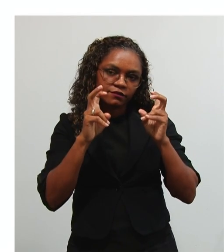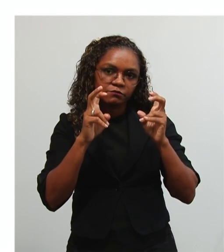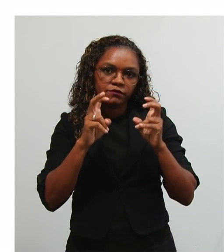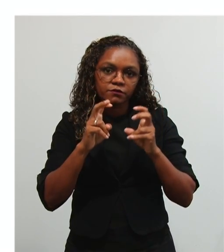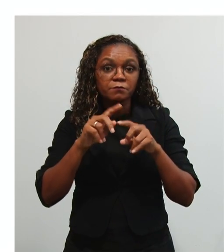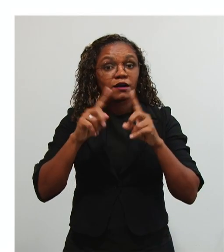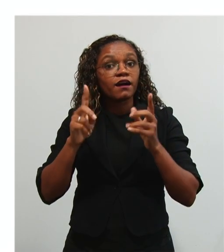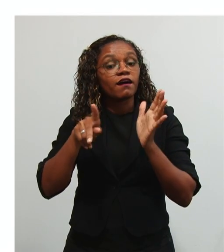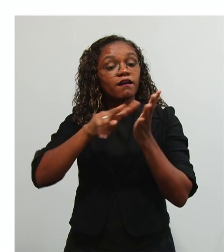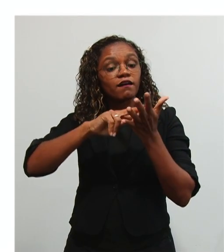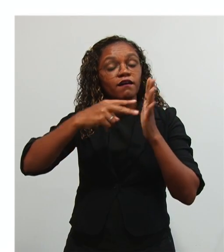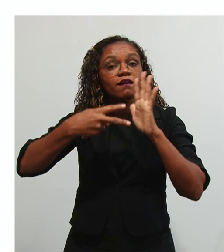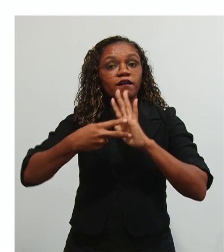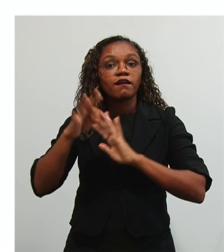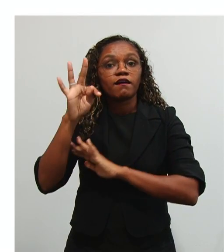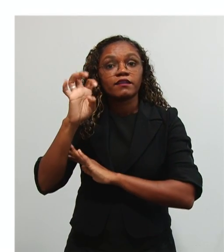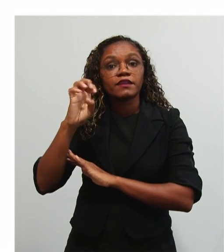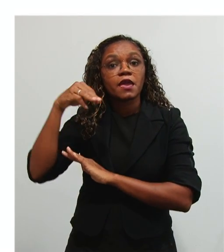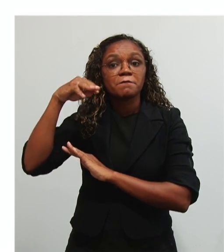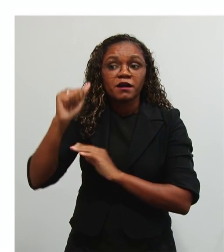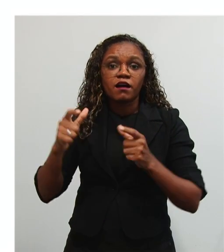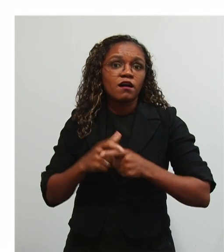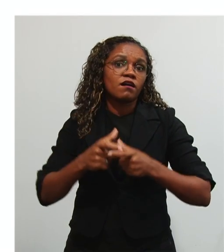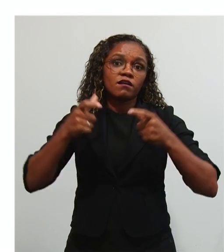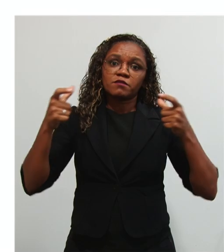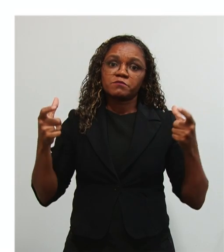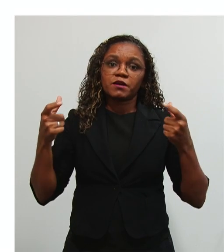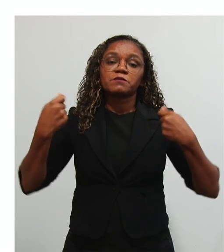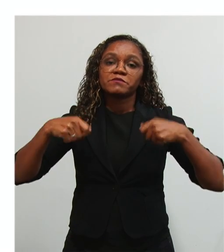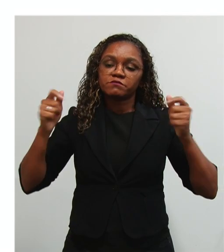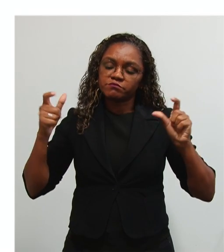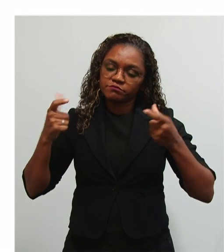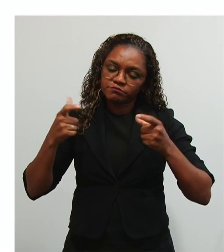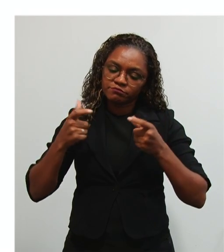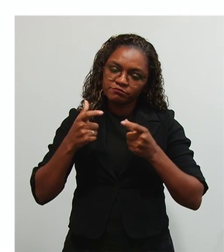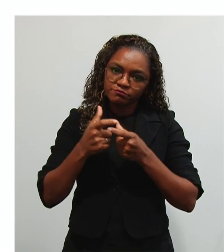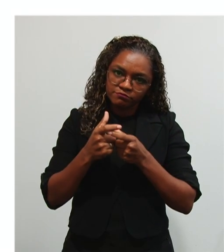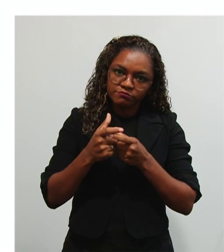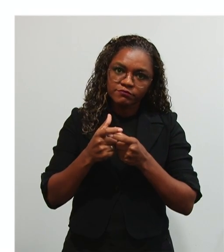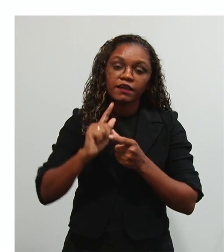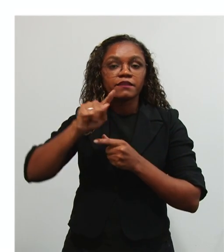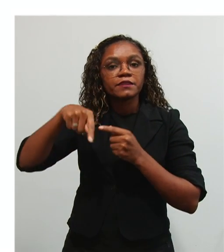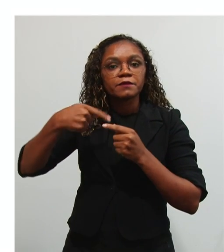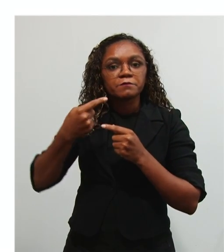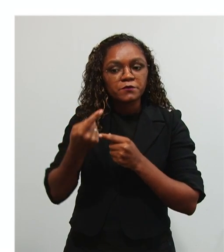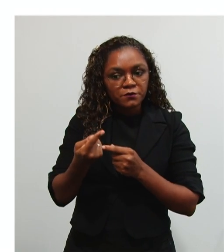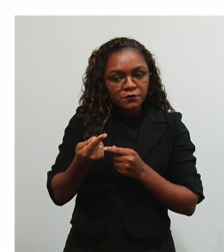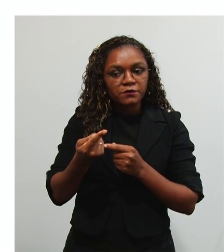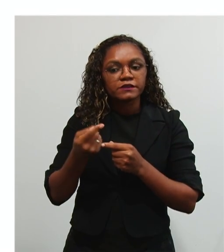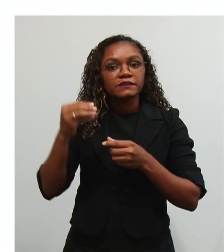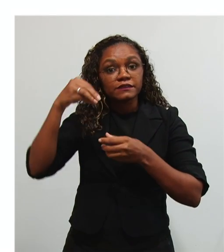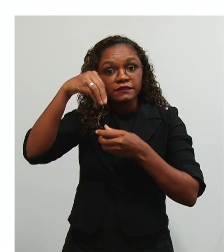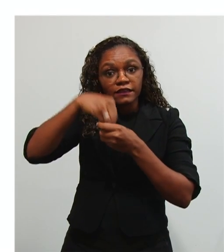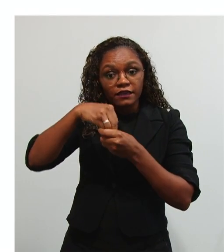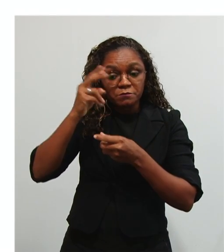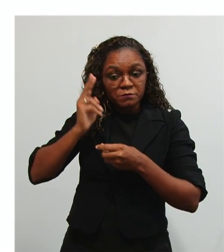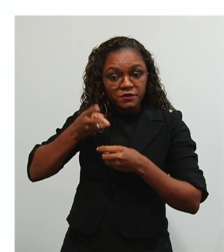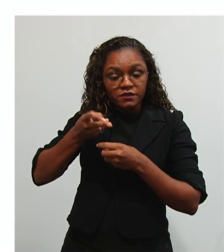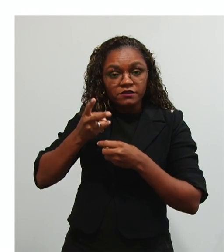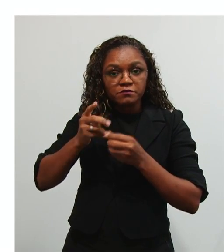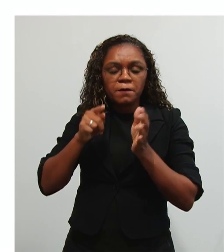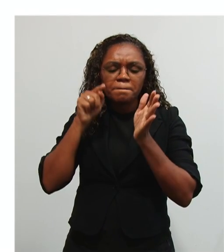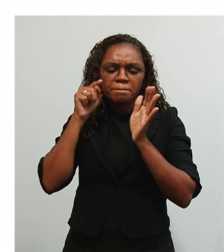verdade, é um tema muito amplo. Então, a gente precisa delimitar esse tema e depois ainda, dentro desse tema, fazer